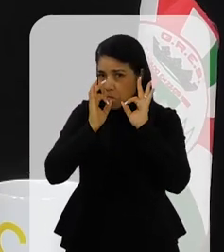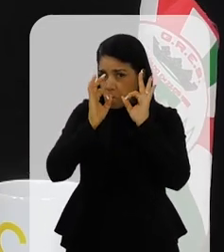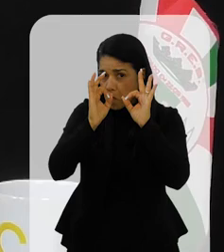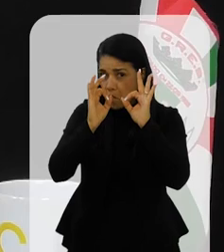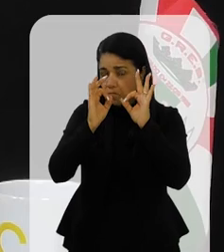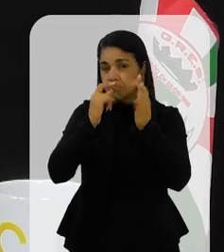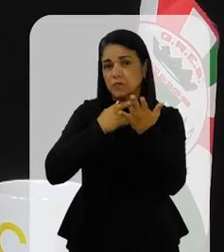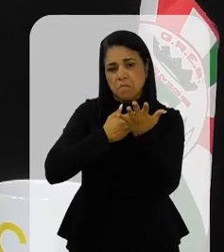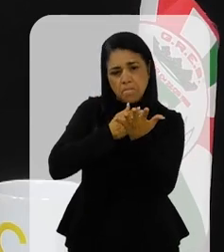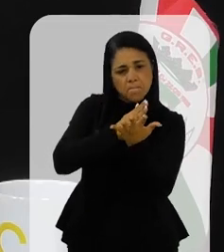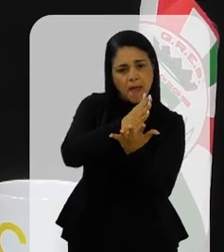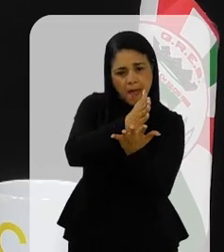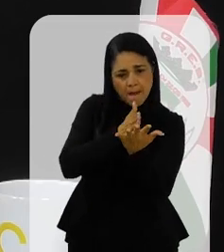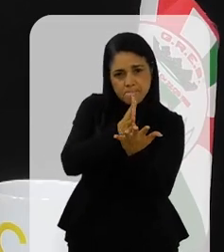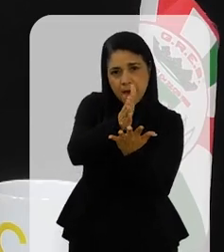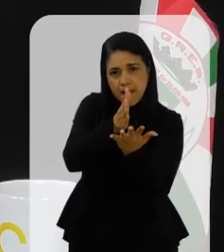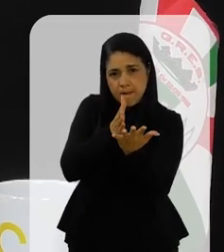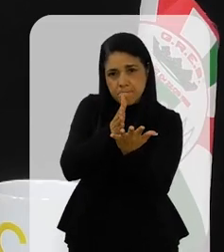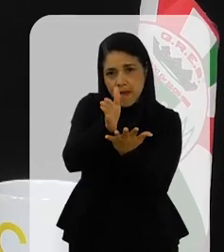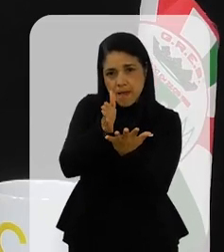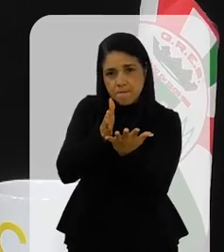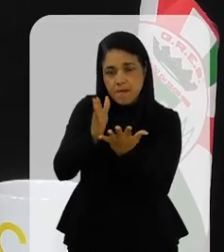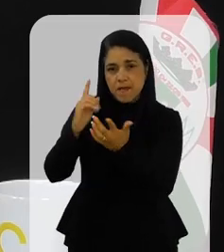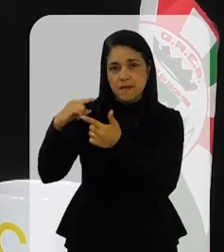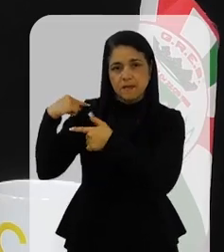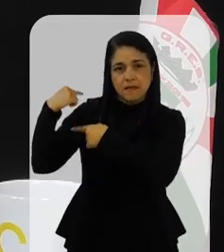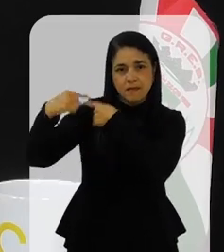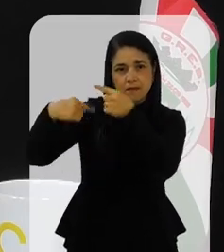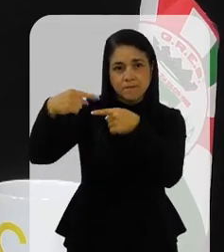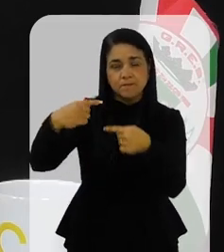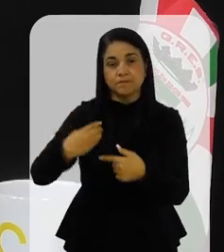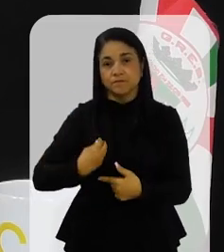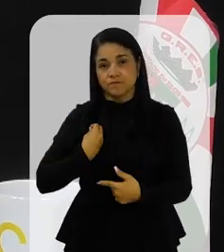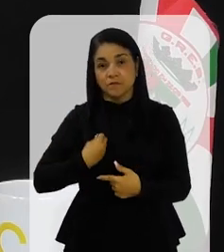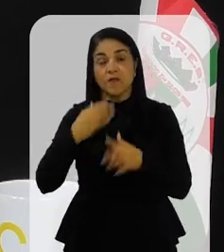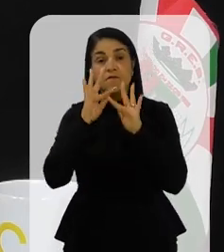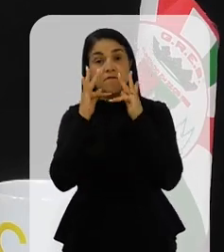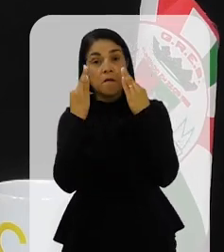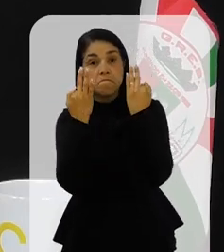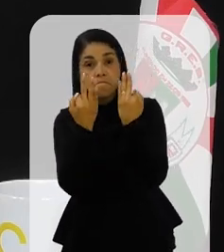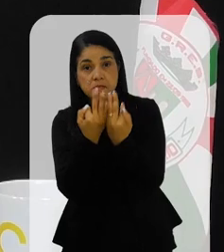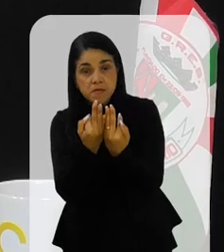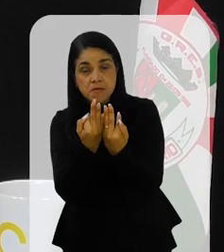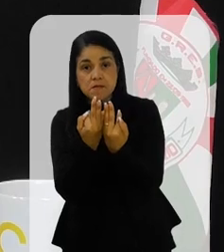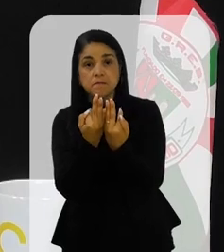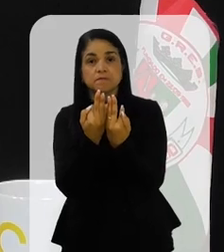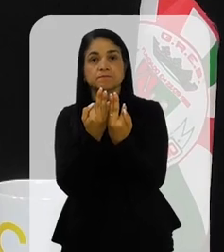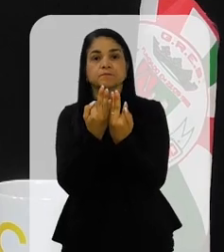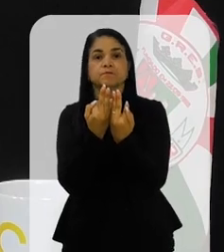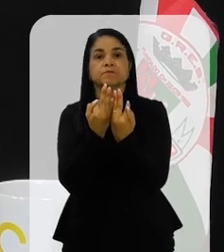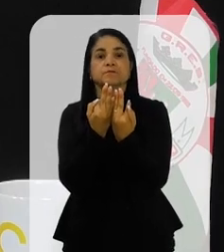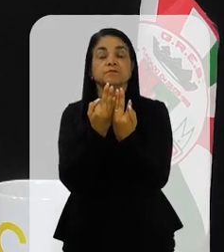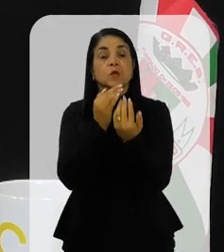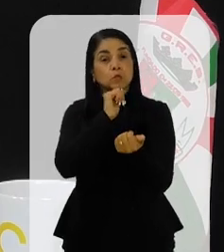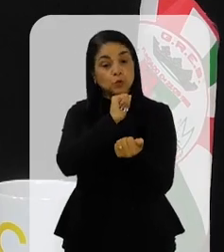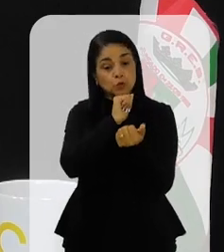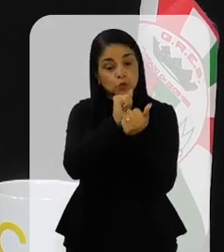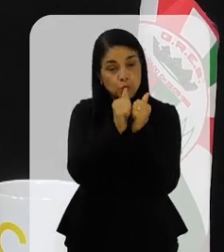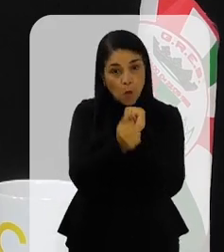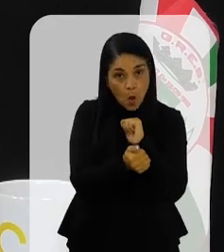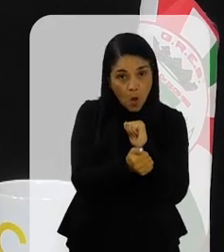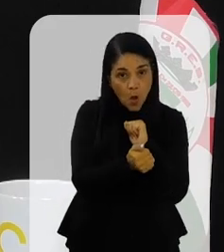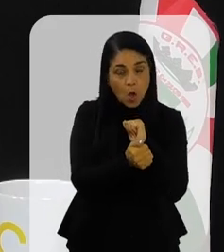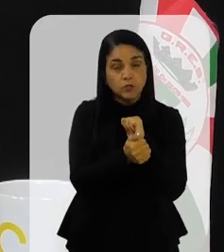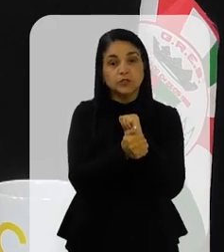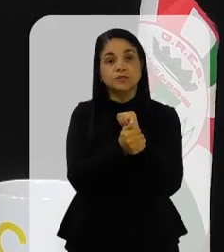várias vertentes, vamos dizer assim, né, na minha trajetória de vida, né? Família, a parte do esporte, que é o